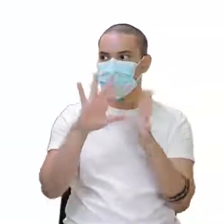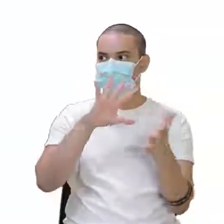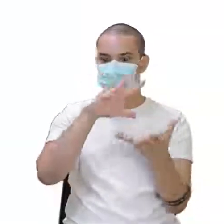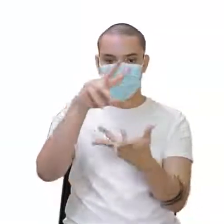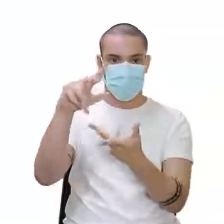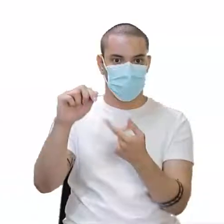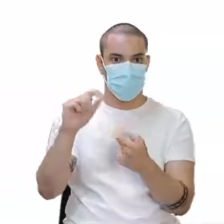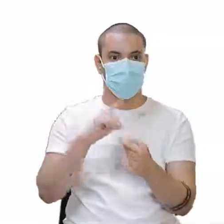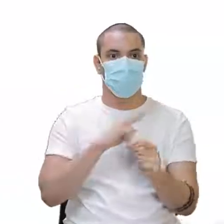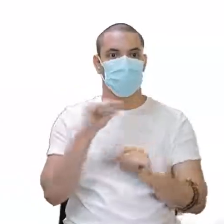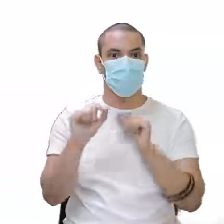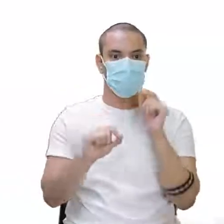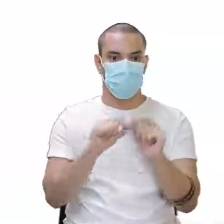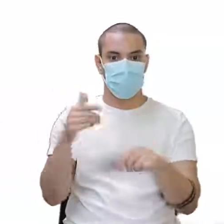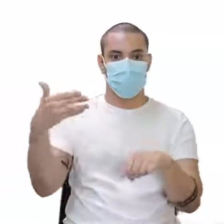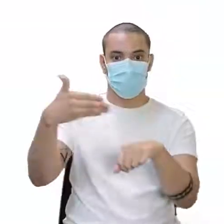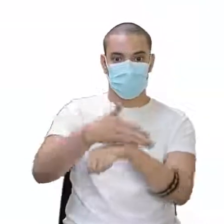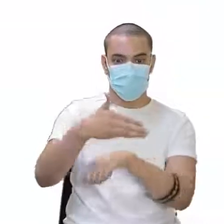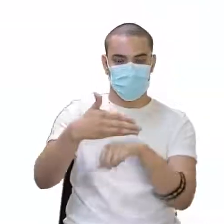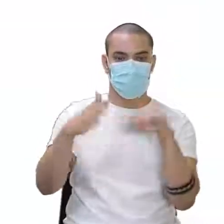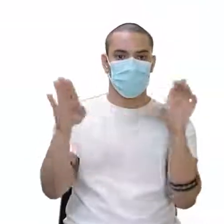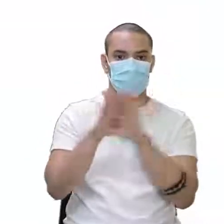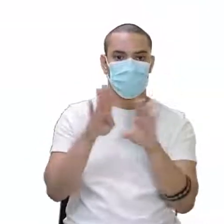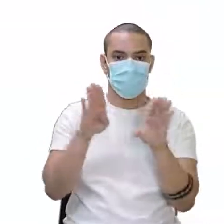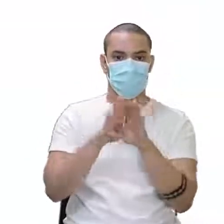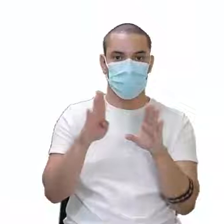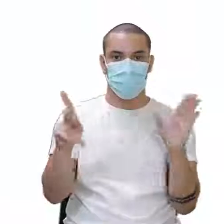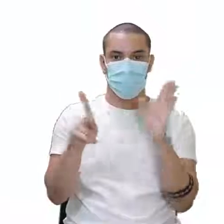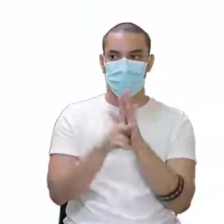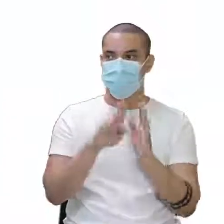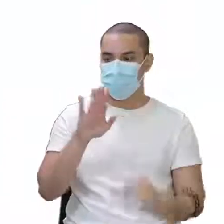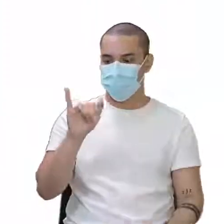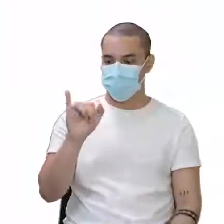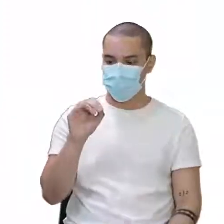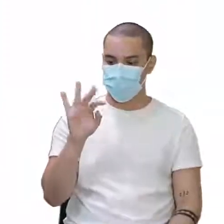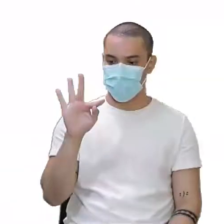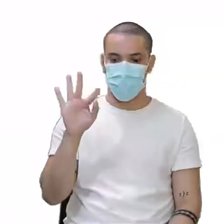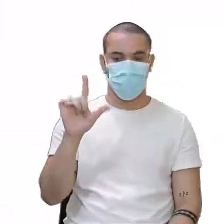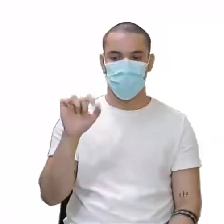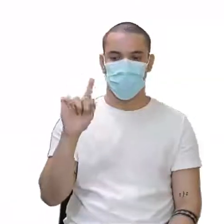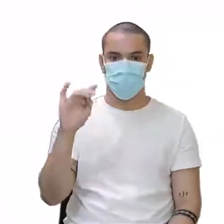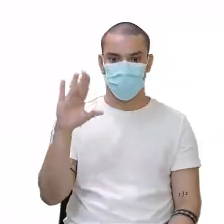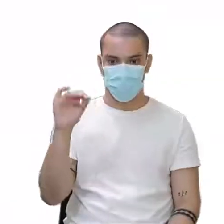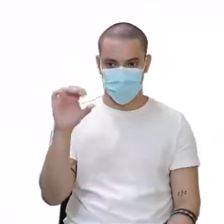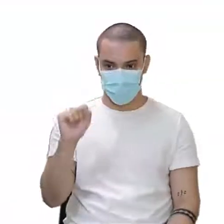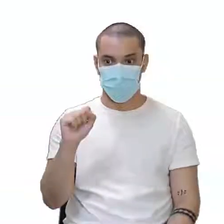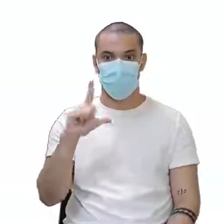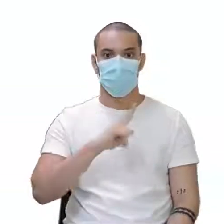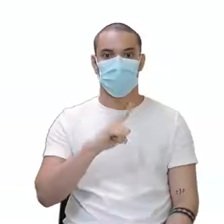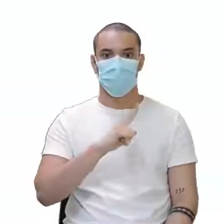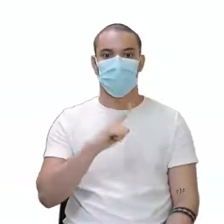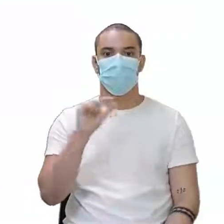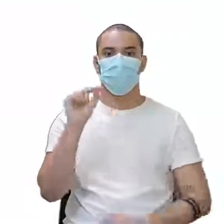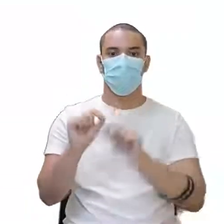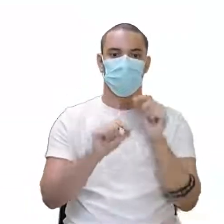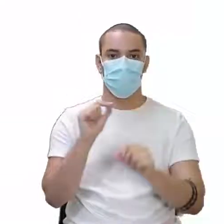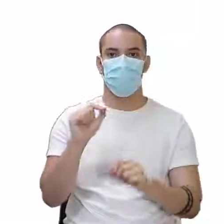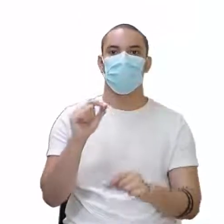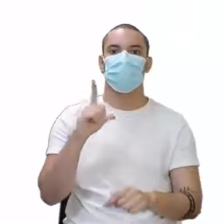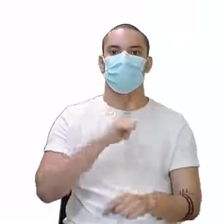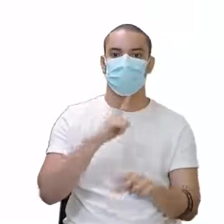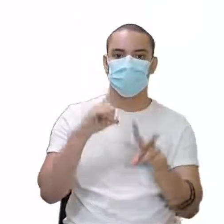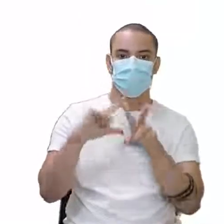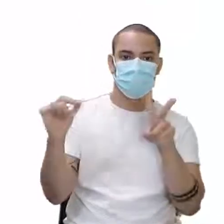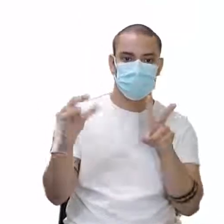vai ter a participação também dos corpos biológicos, né? Aí você tem a transpiração dos